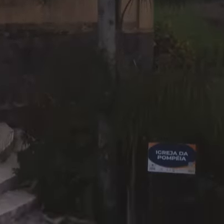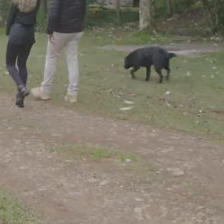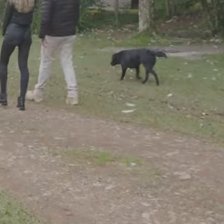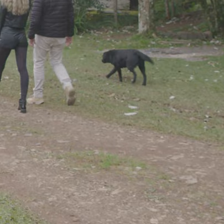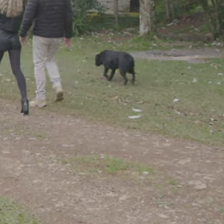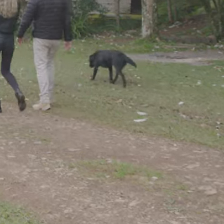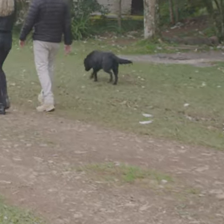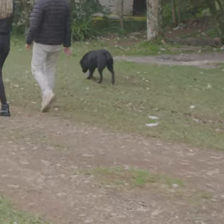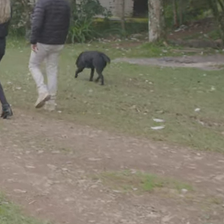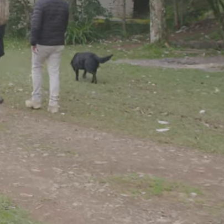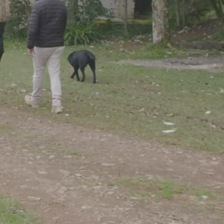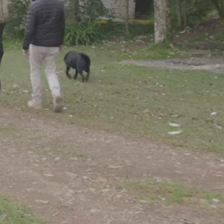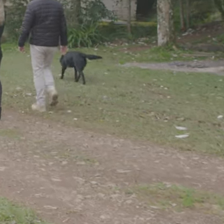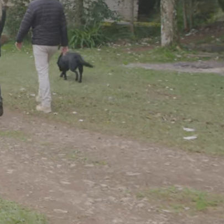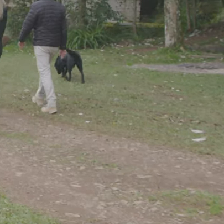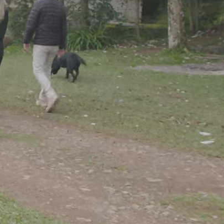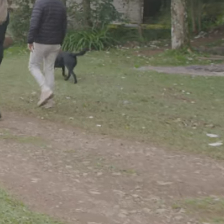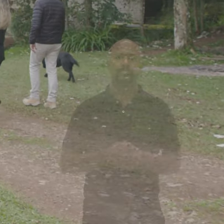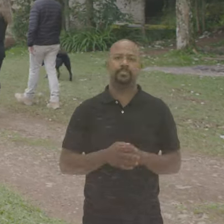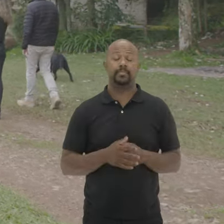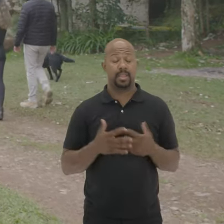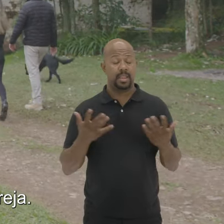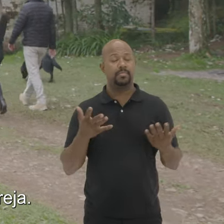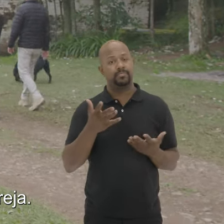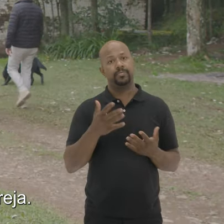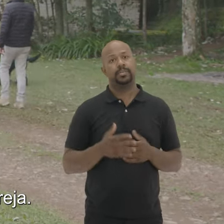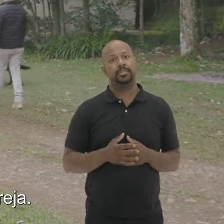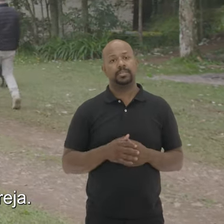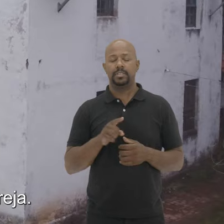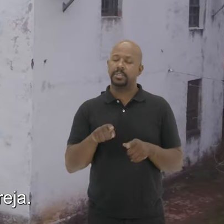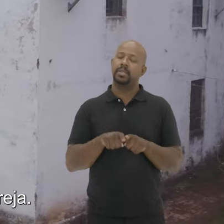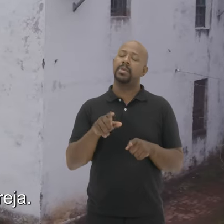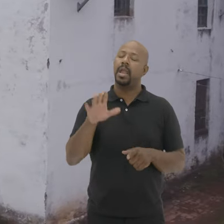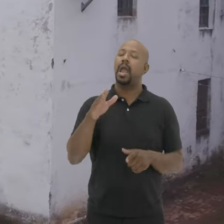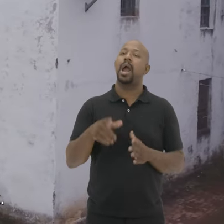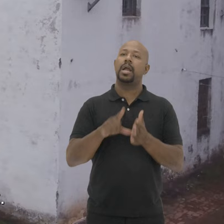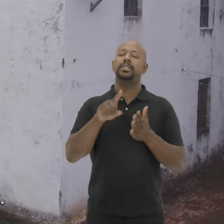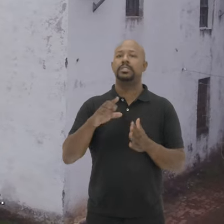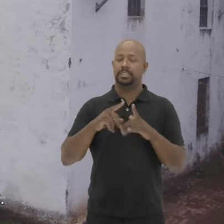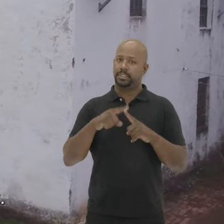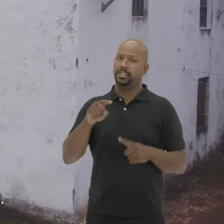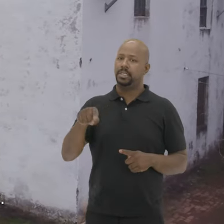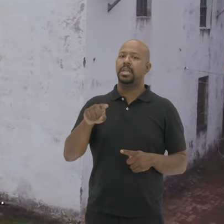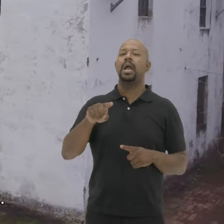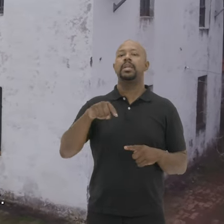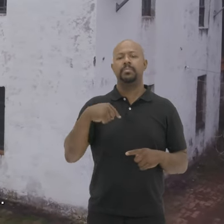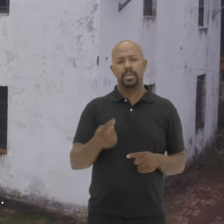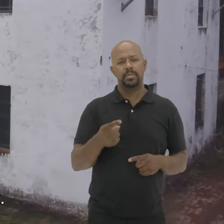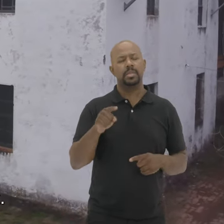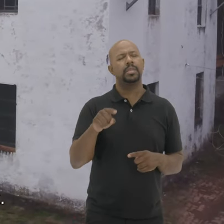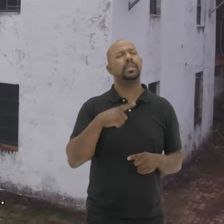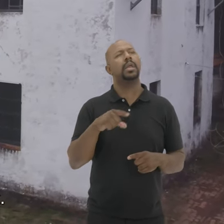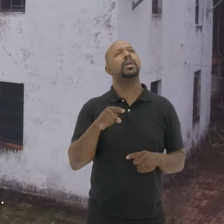por um pátio e se aproximam de uma casa grande e antiga. Esse também é mais velho que a igreja. E aí pelo que a gente